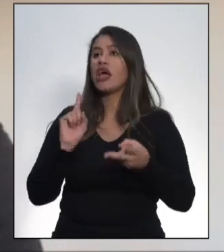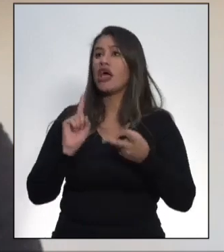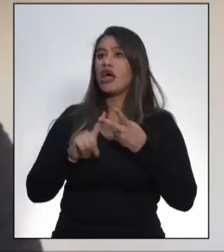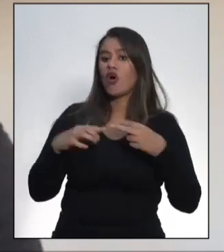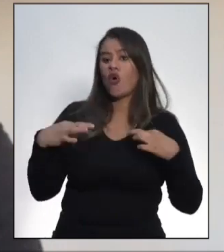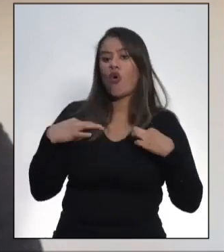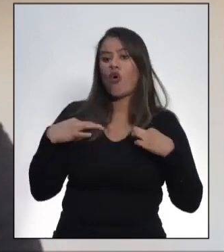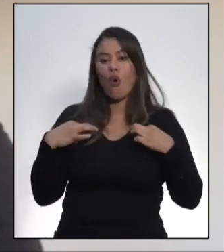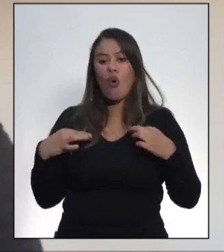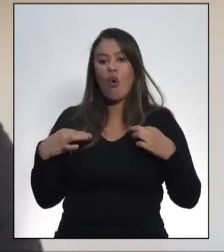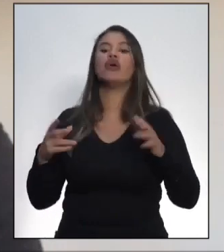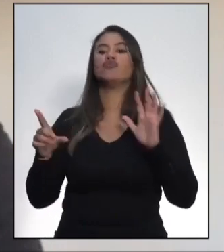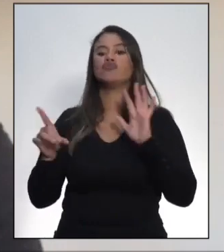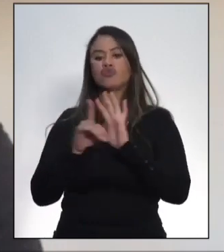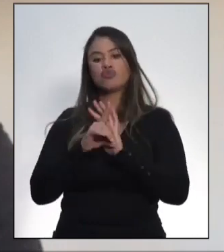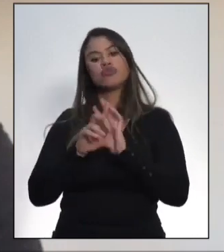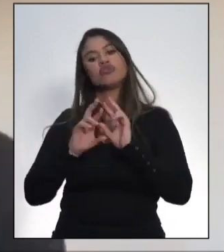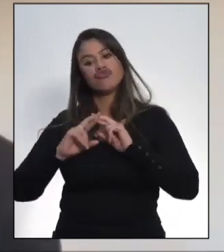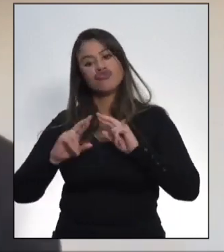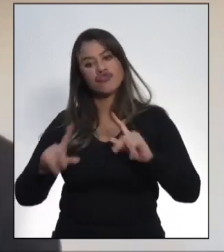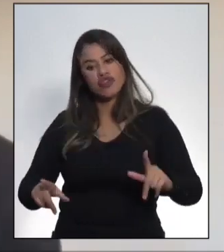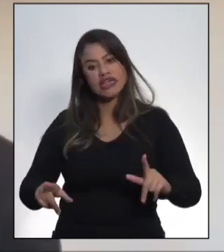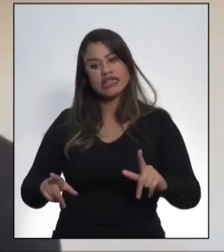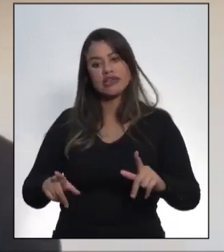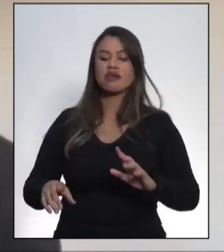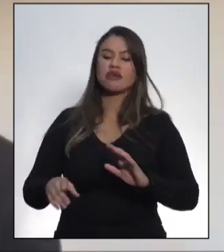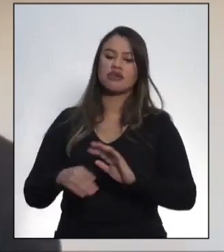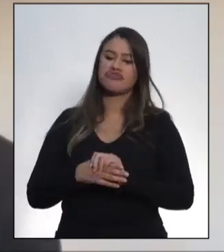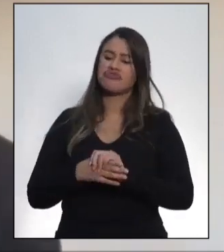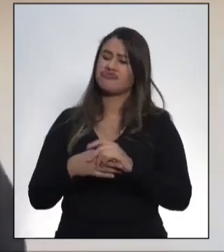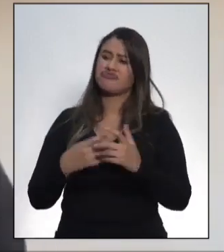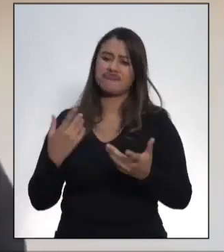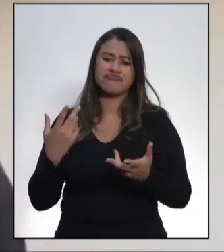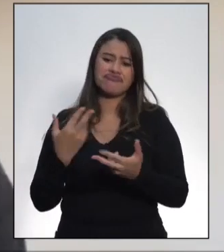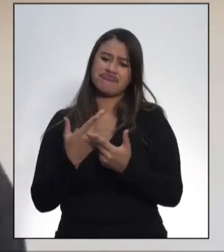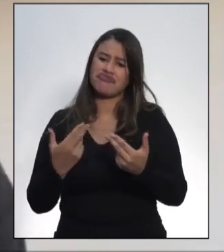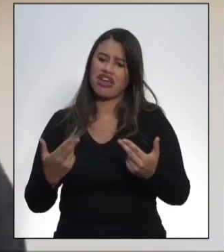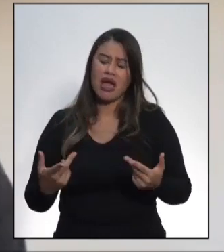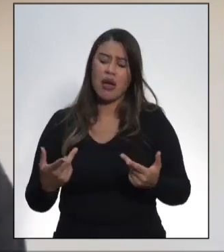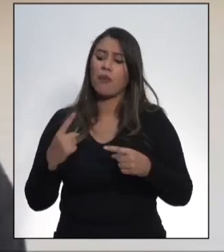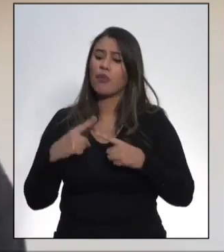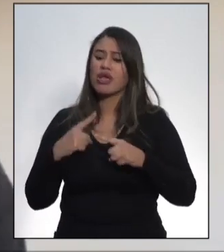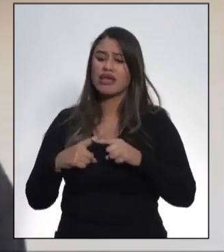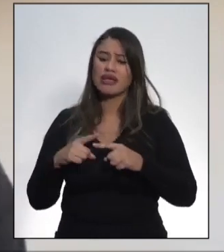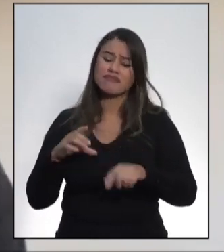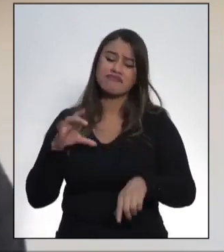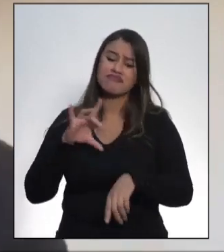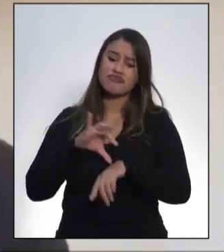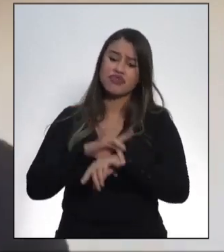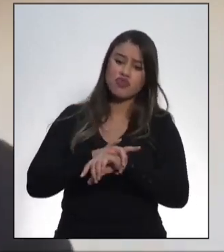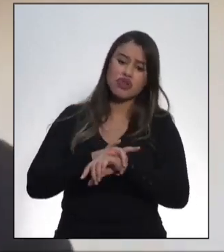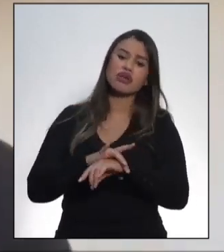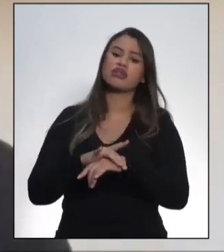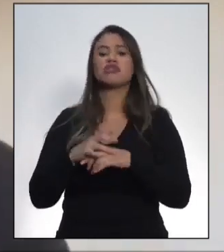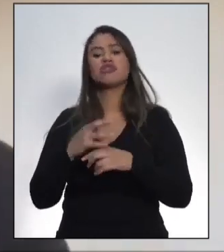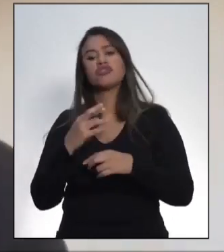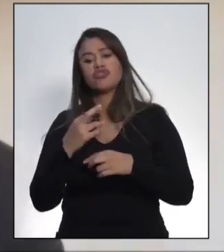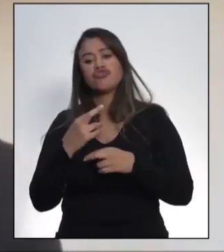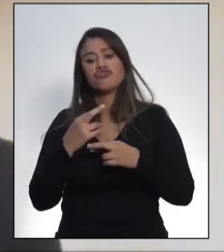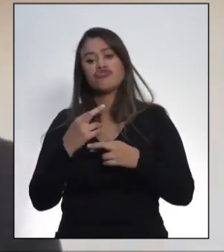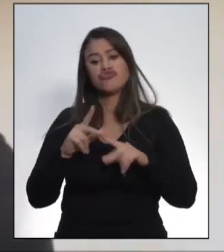que tem uma cozinha. Fundamentalmente, os fatores de segurança vão ser diferentes e a tua documentação, o teu alvará